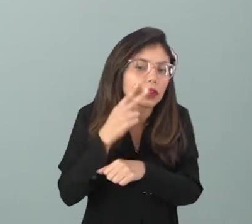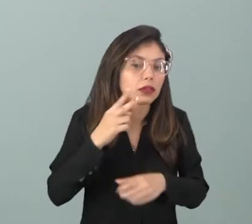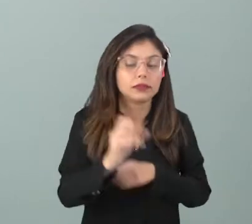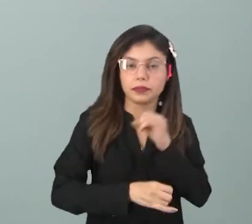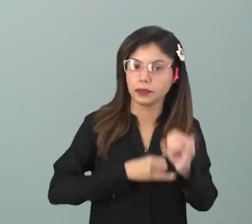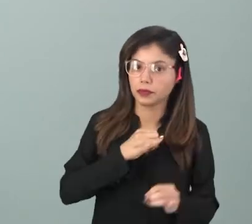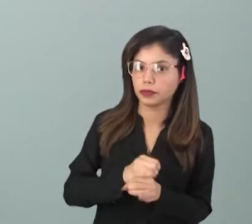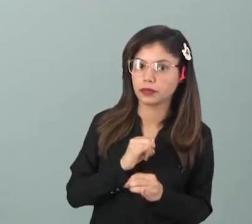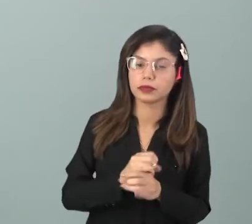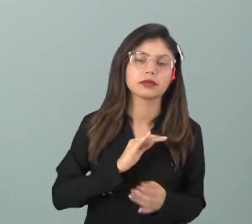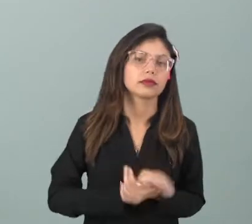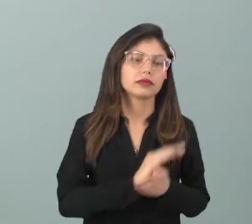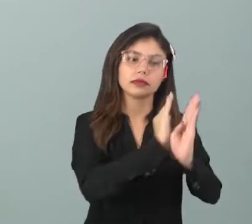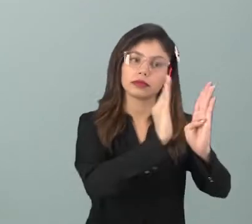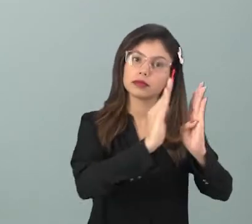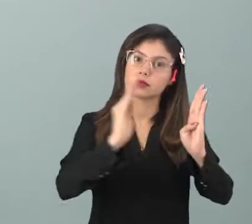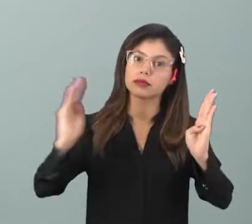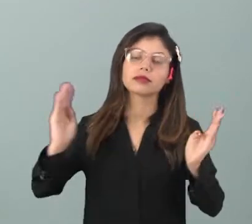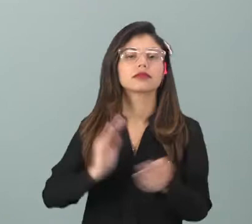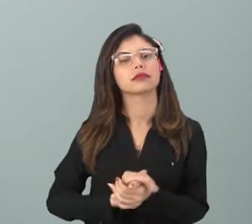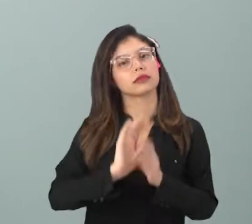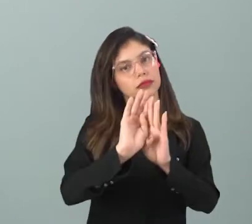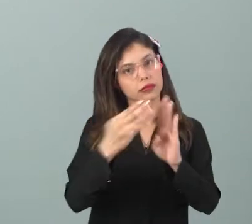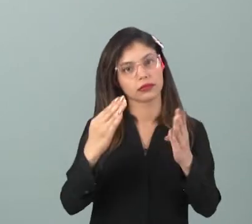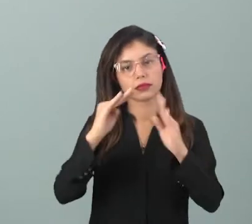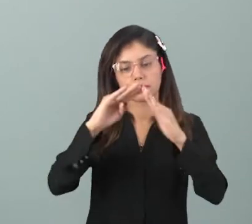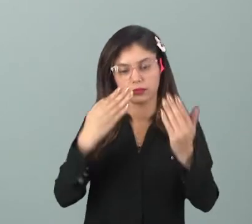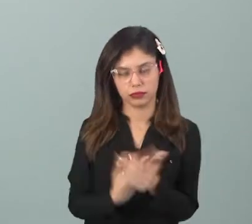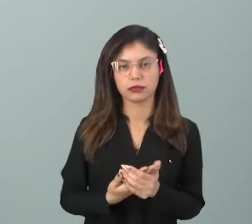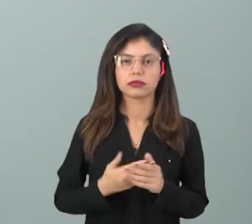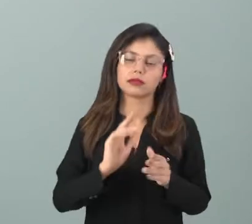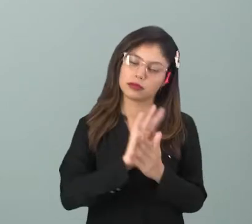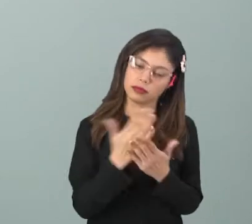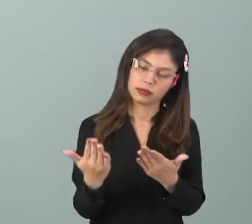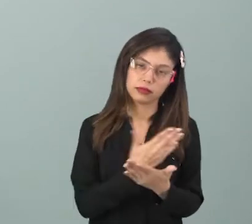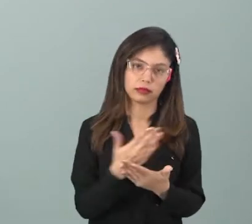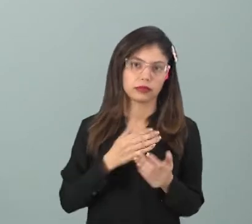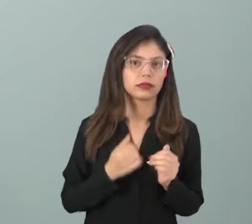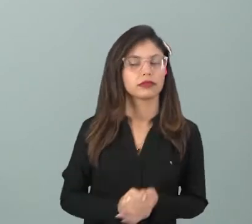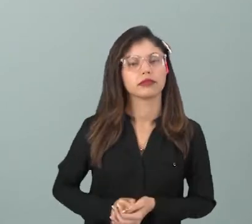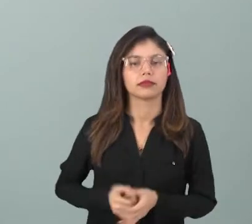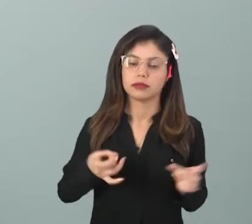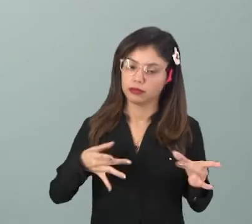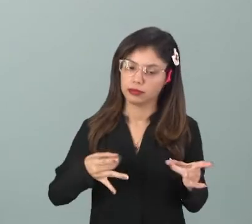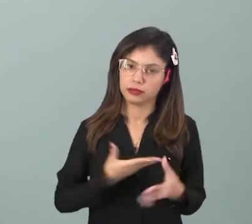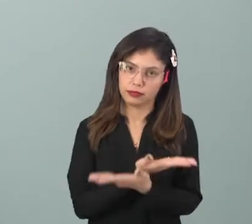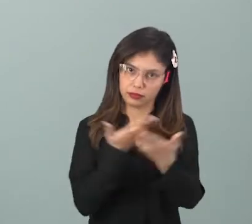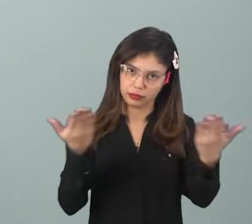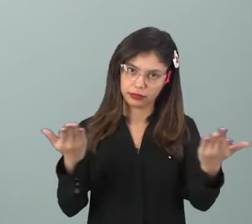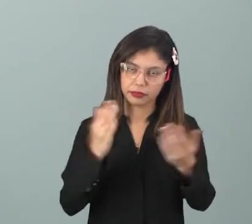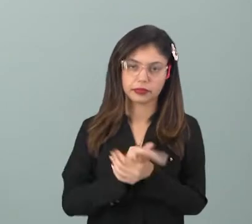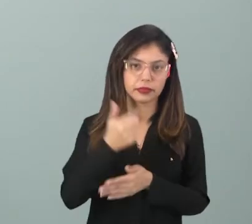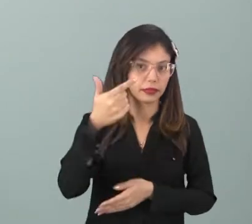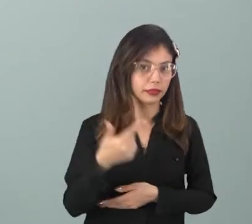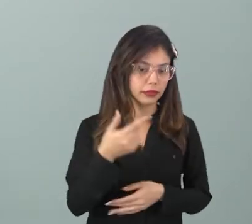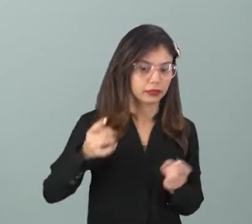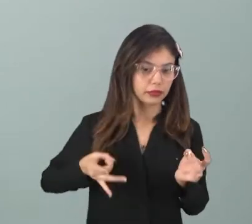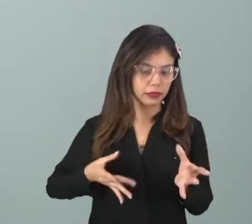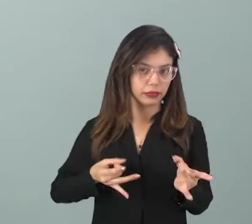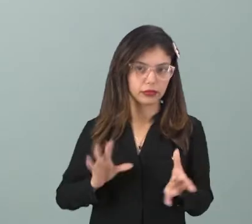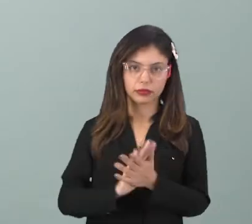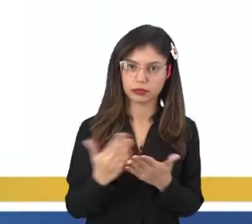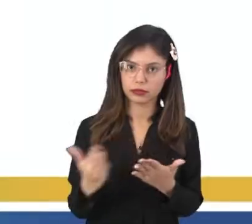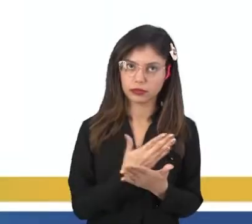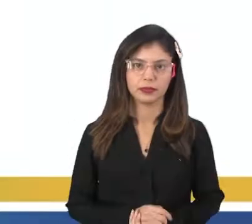e procurem é na biblioteca da escola de vocês é esse livro é uma sugestão vamos para segunda sugestão de